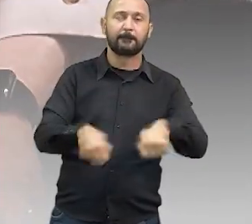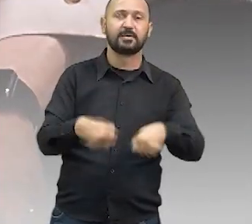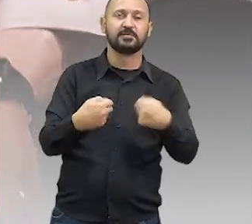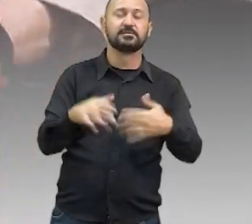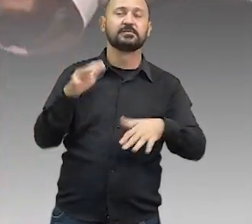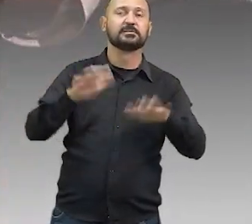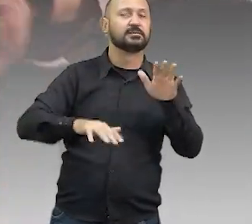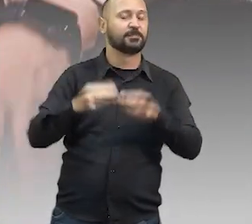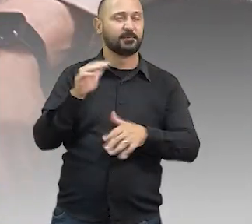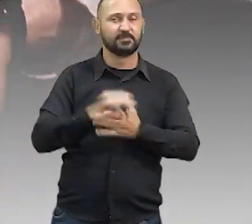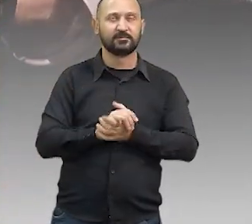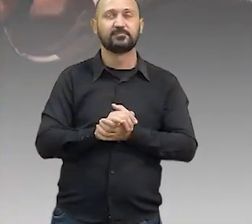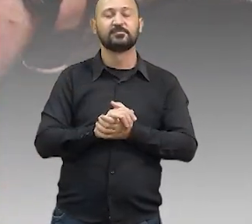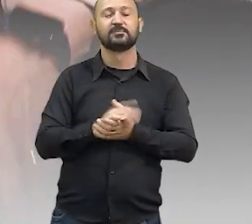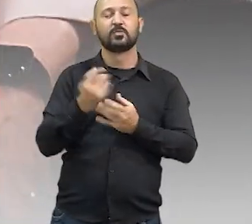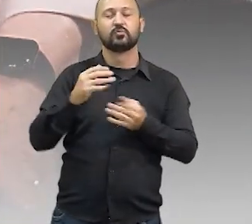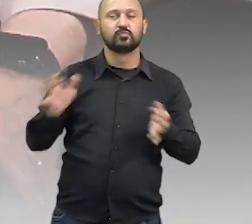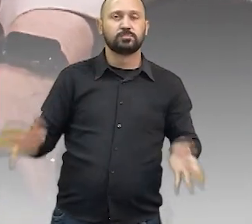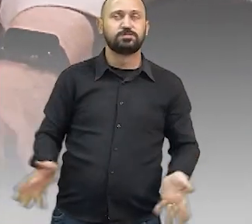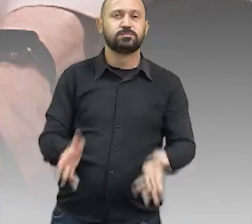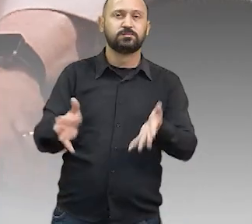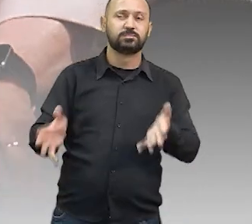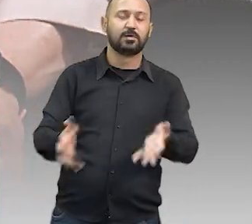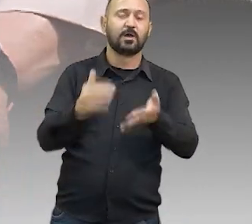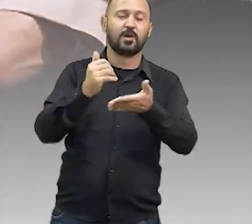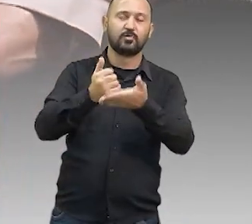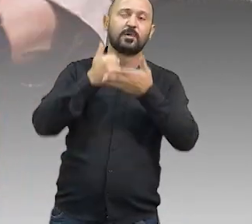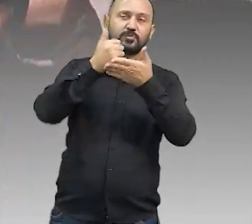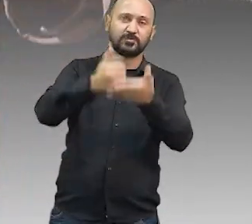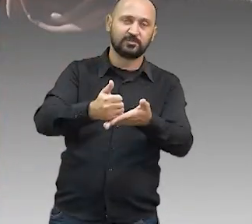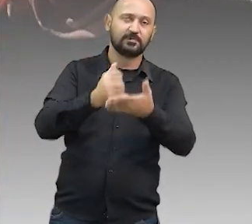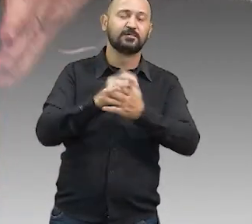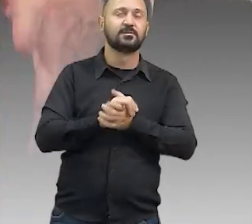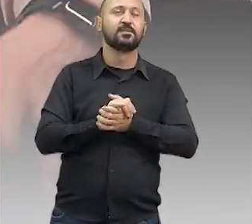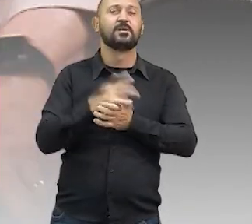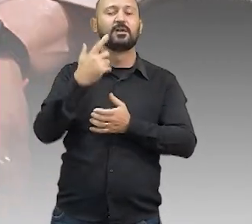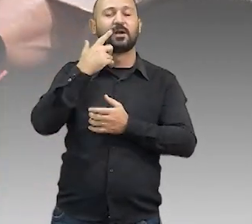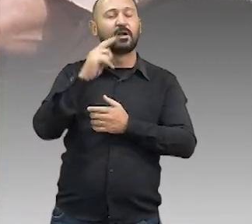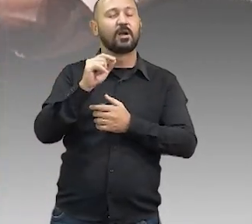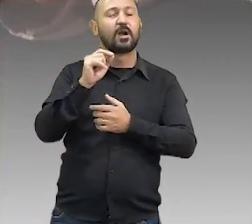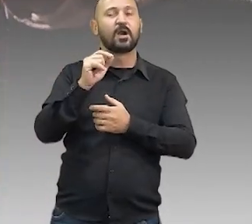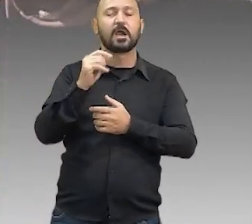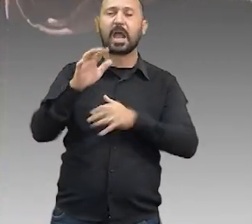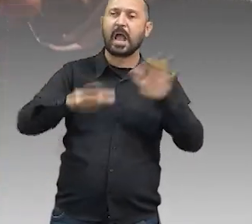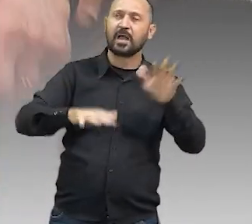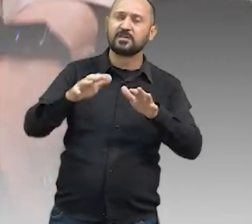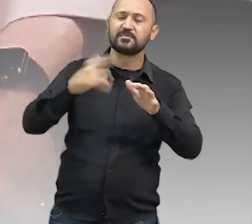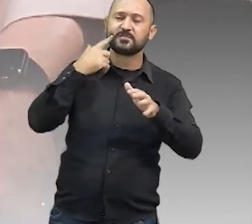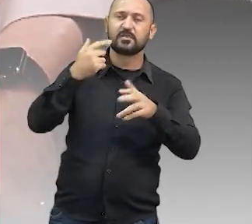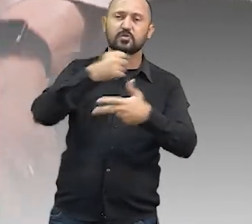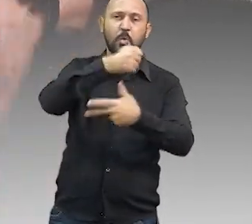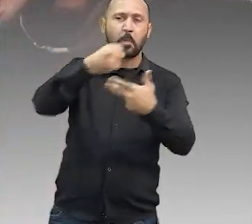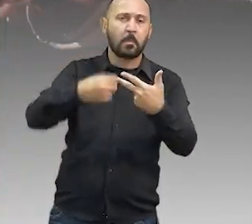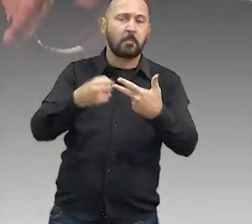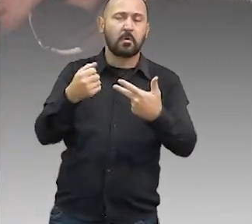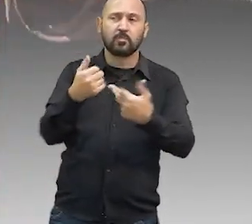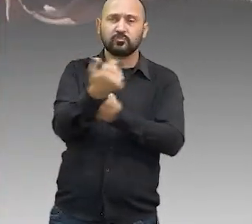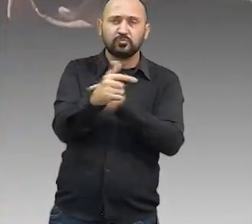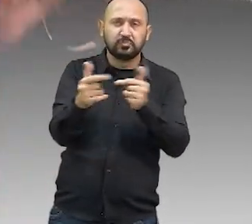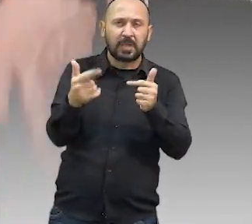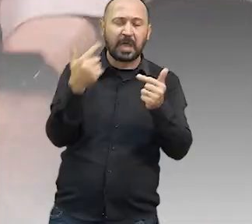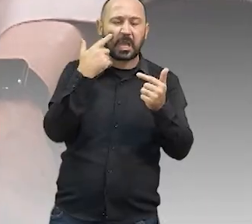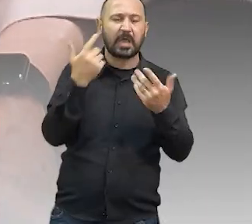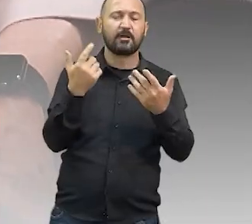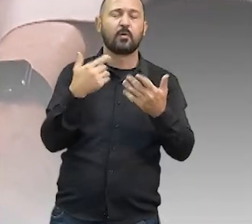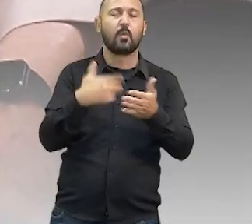dependem de um empurrão, de uma ajuda, que o poder público não vê, que o poder público ou faz de